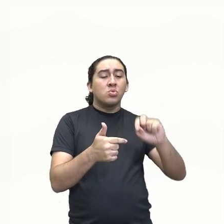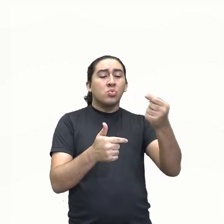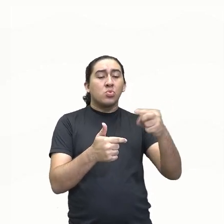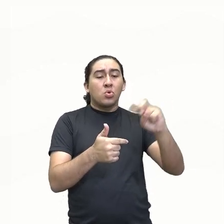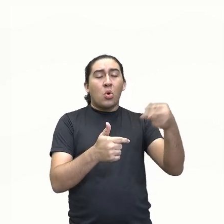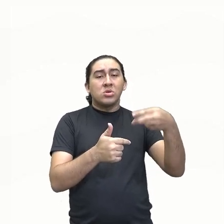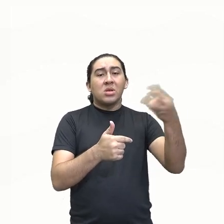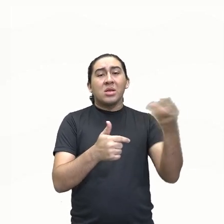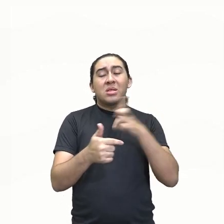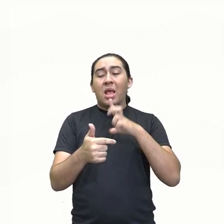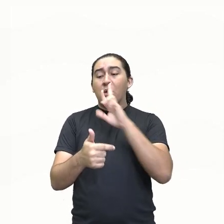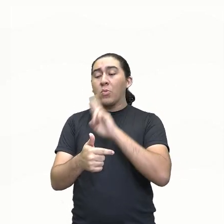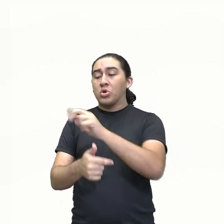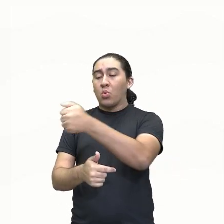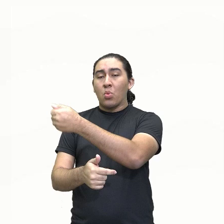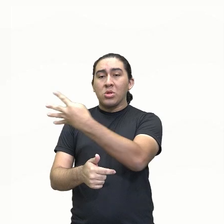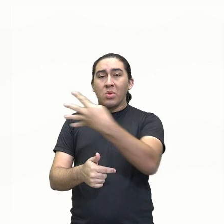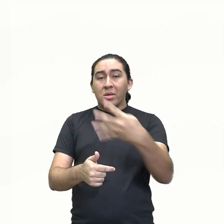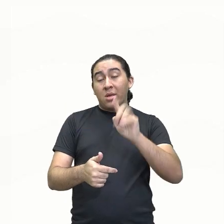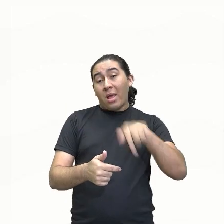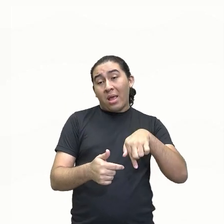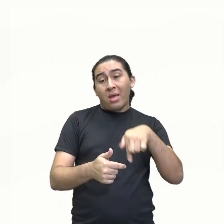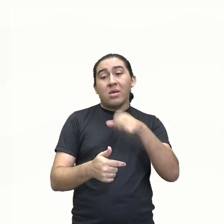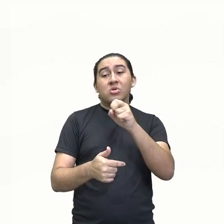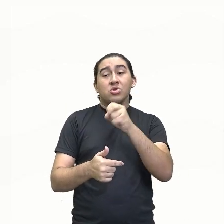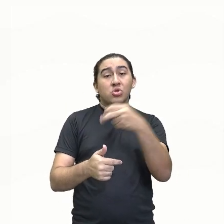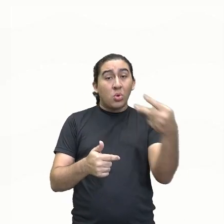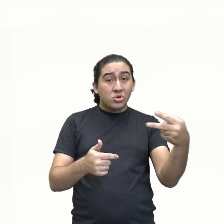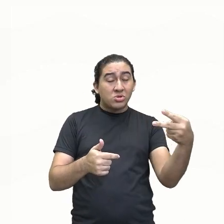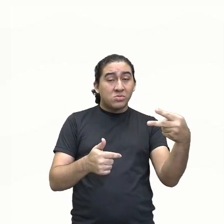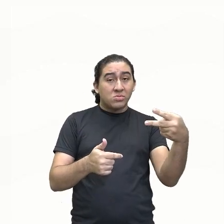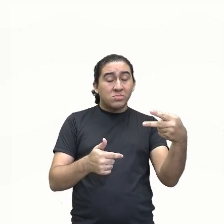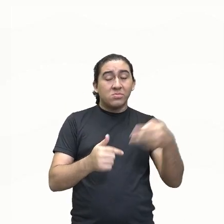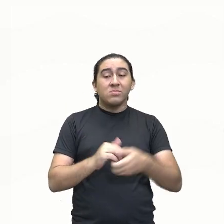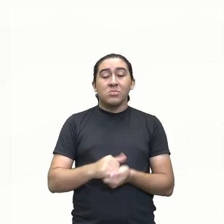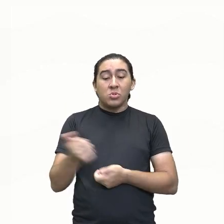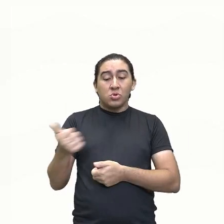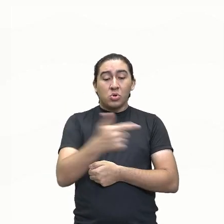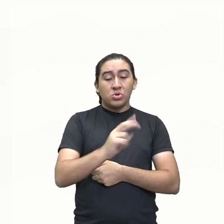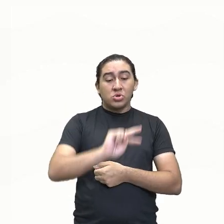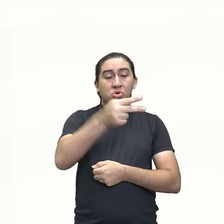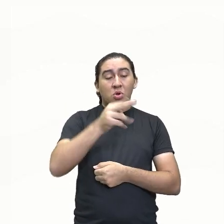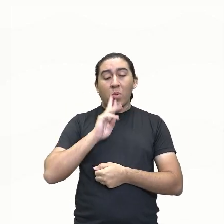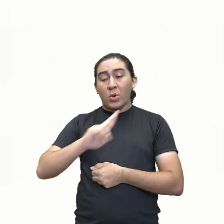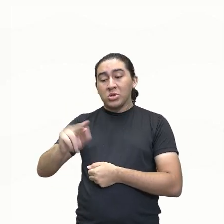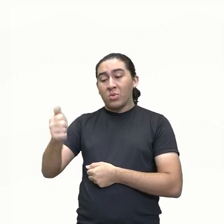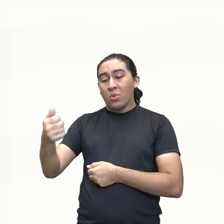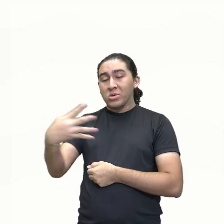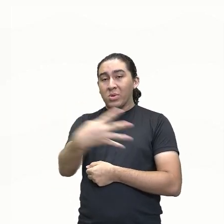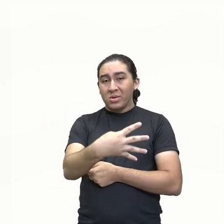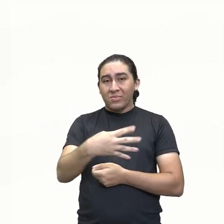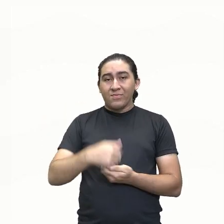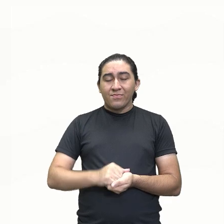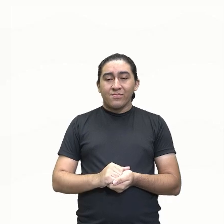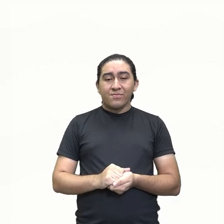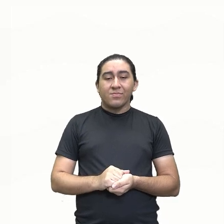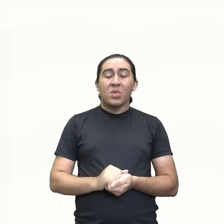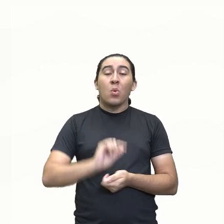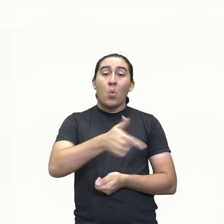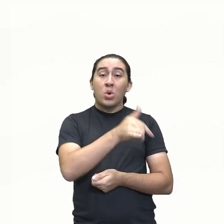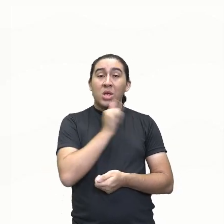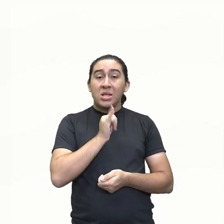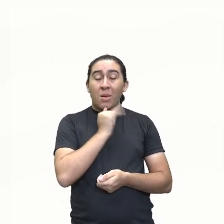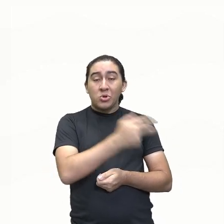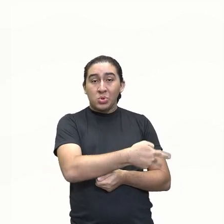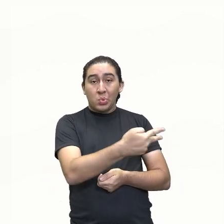Ora, professora, vai ser 2. 12 vezes 12 é igual a 144, certo? Segundo exemplo, o que eu